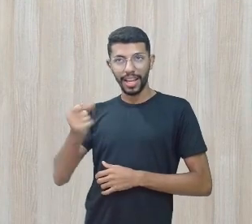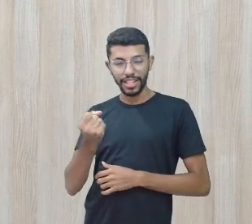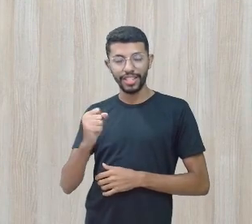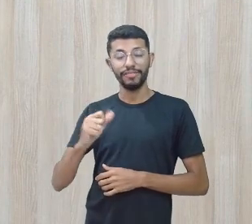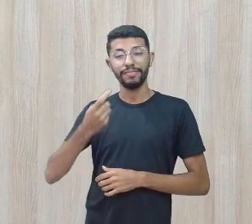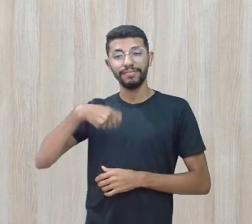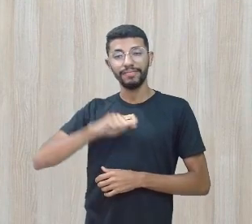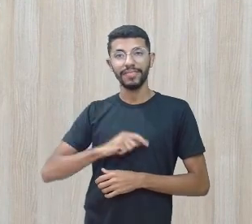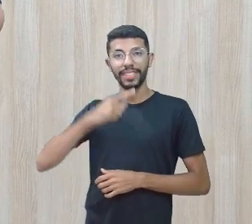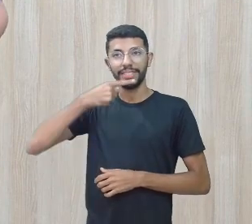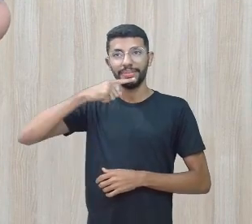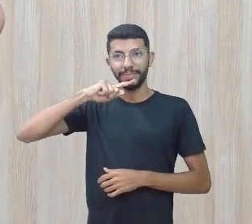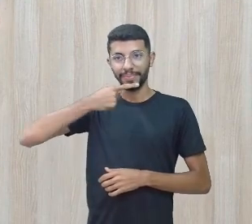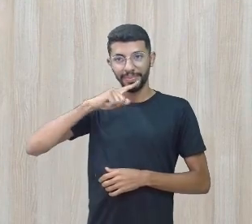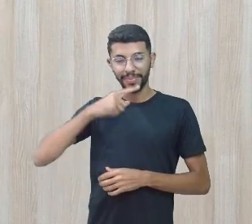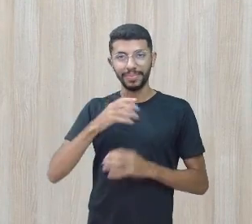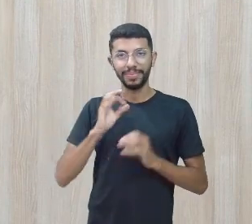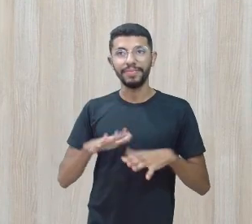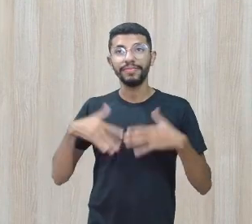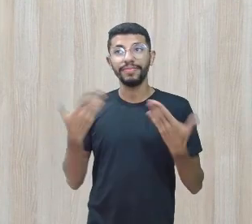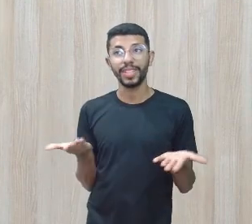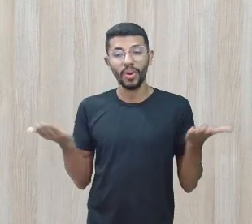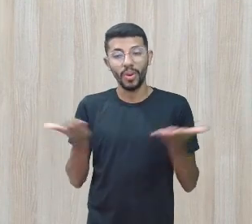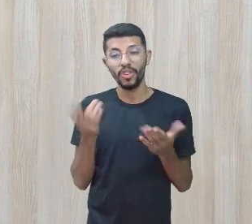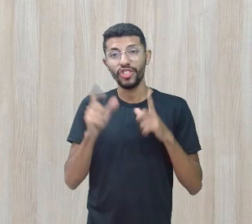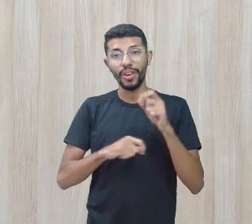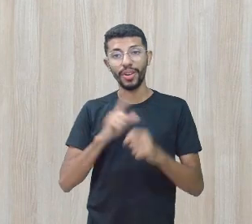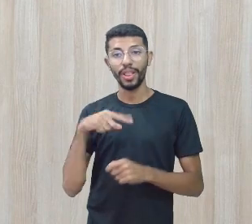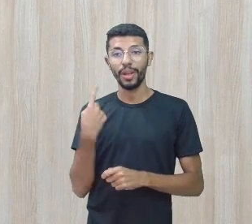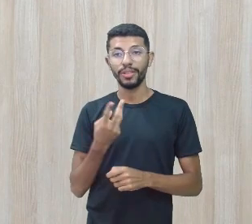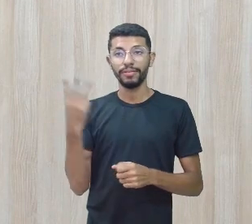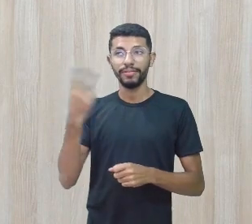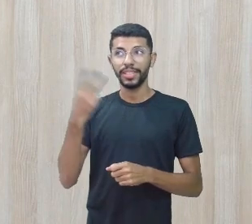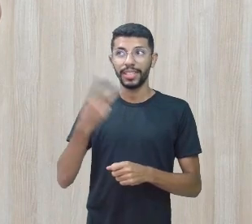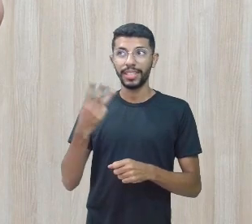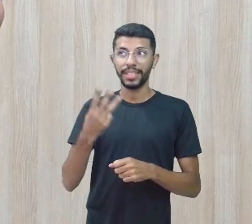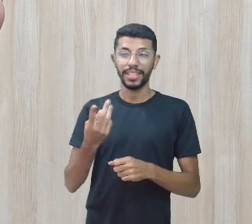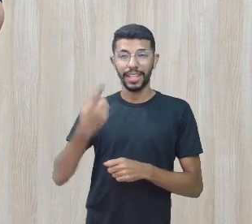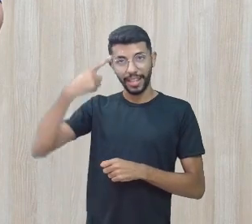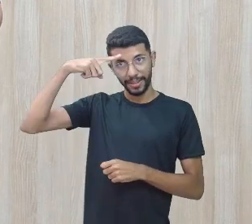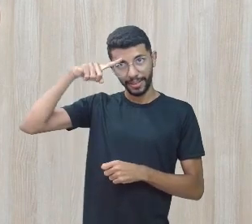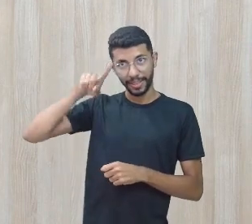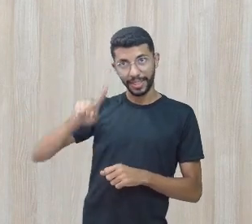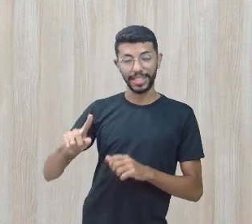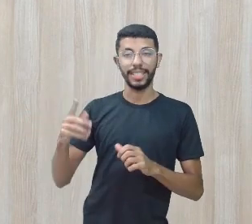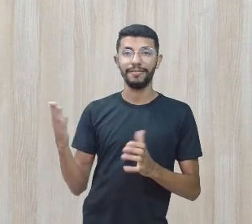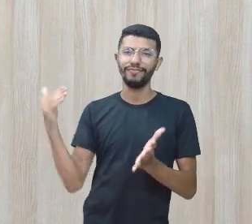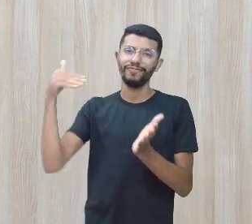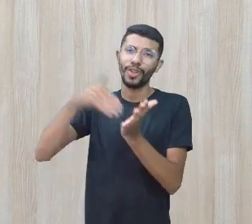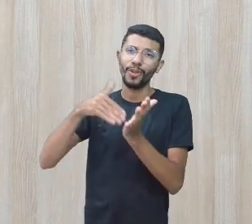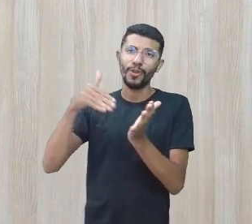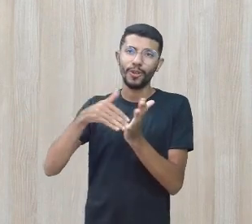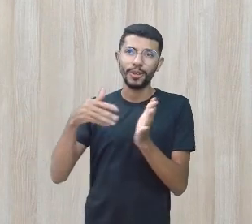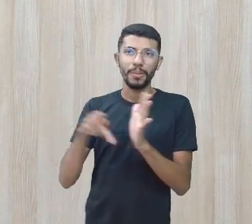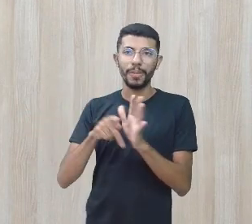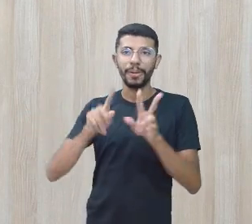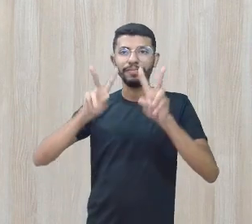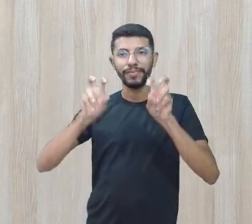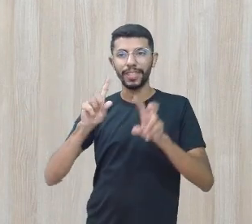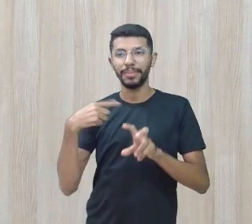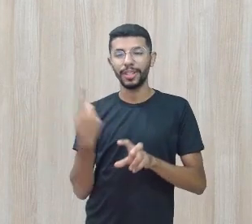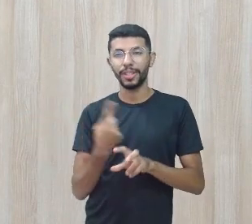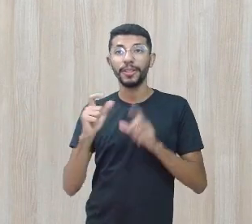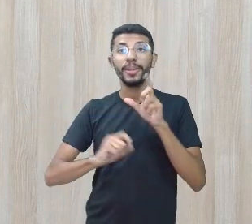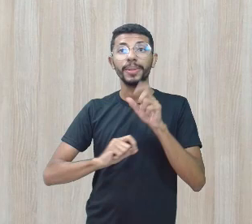sinal. Bom, chegamos hoje ao nosso terceiro dia, não é? Terceiro e último dia da nossa temática.